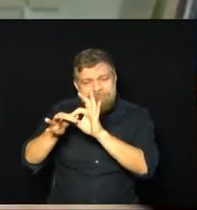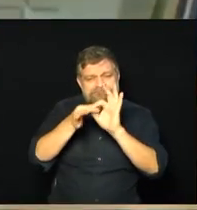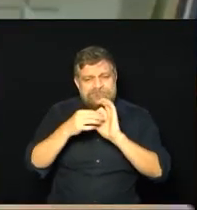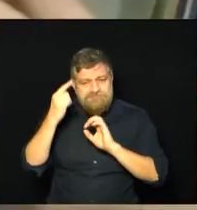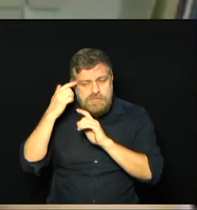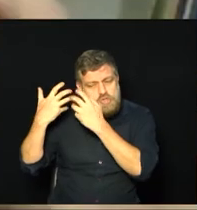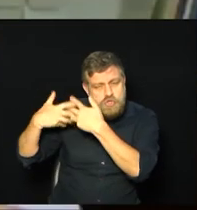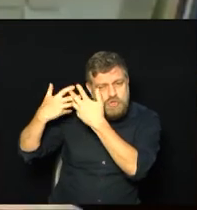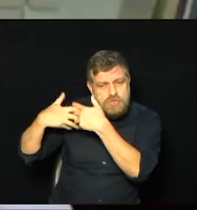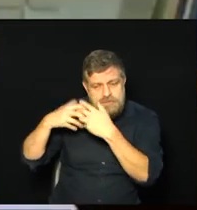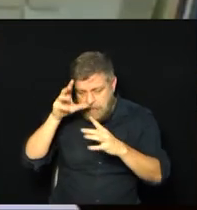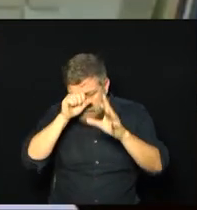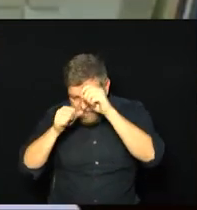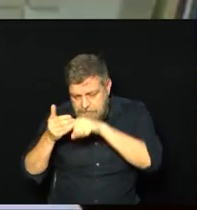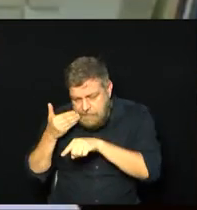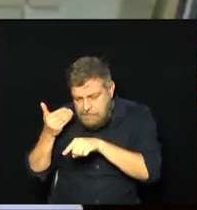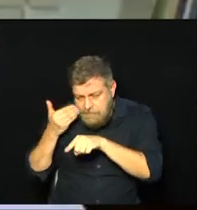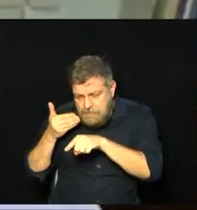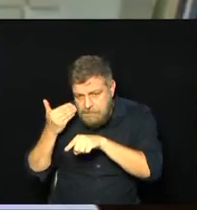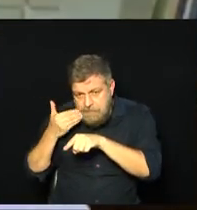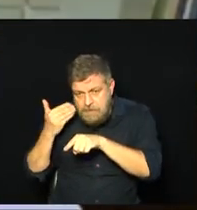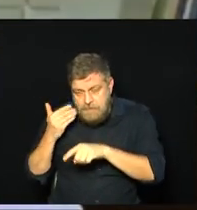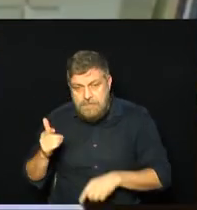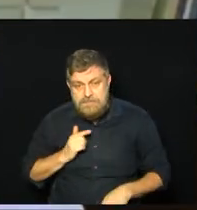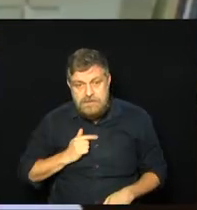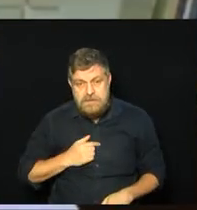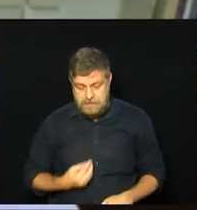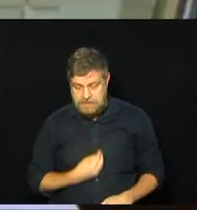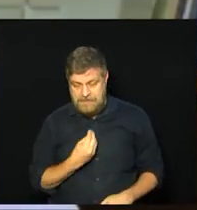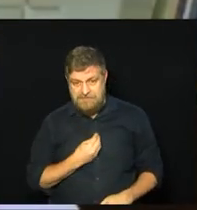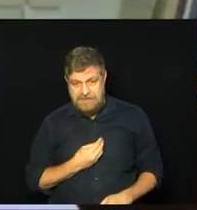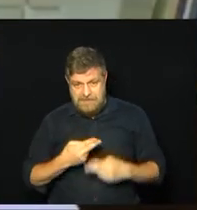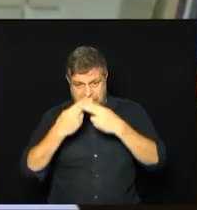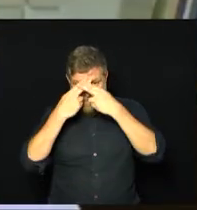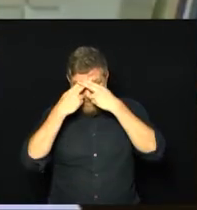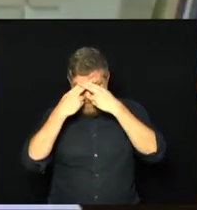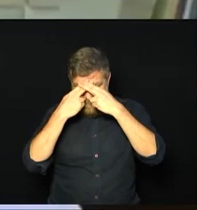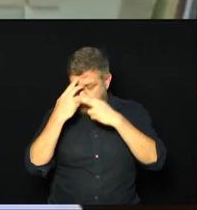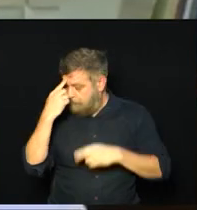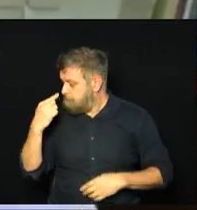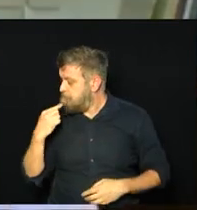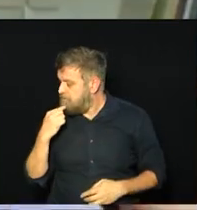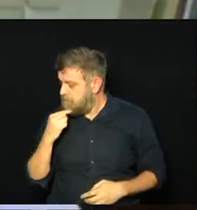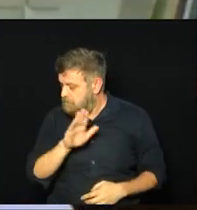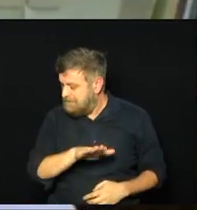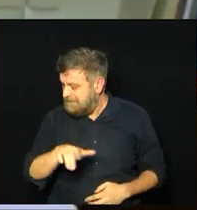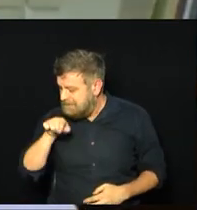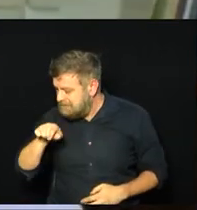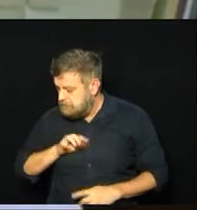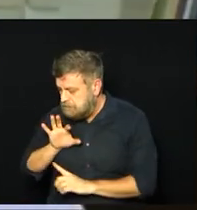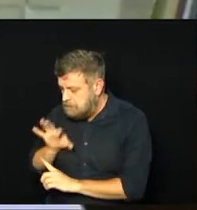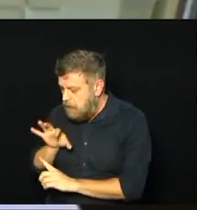todo, aprendendo muita coisa. E isso tem um impacto na formação de caráter daquela criança que está vivenciando aquilo